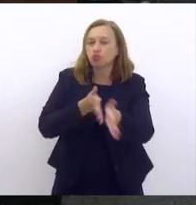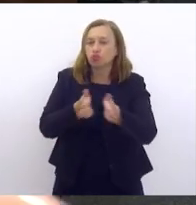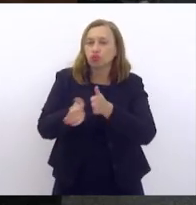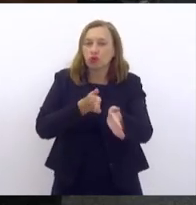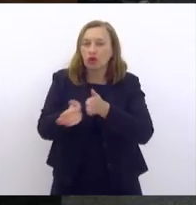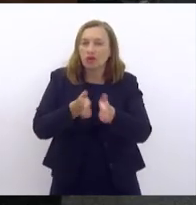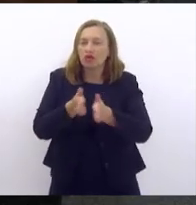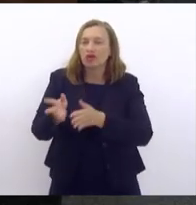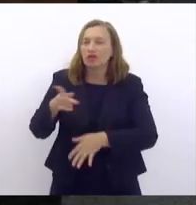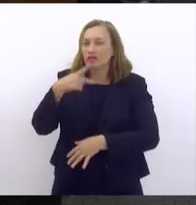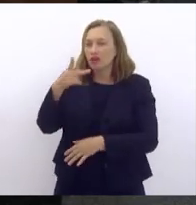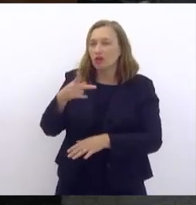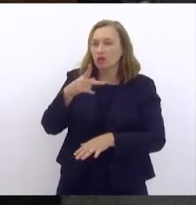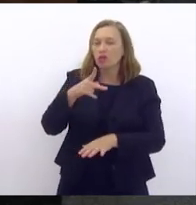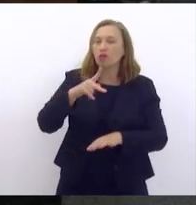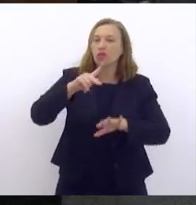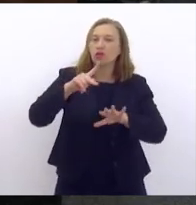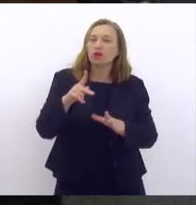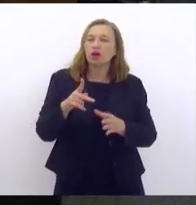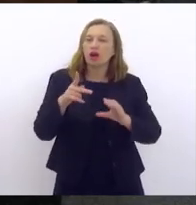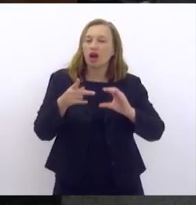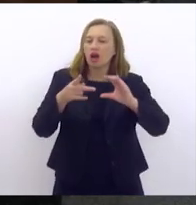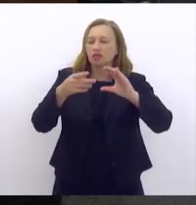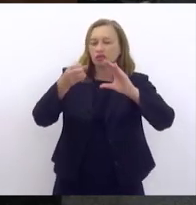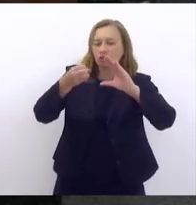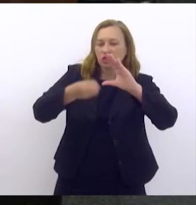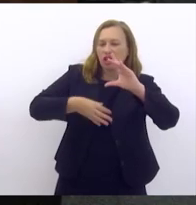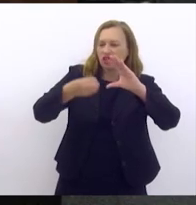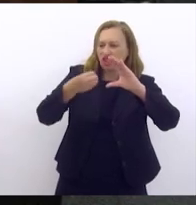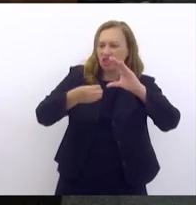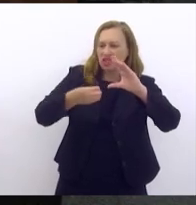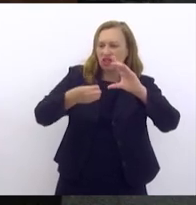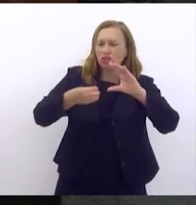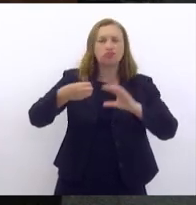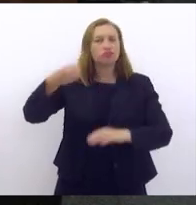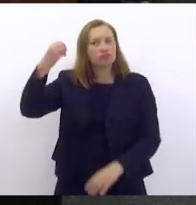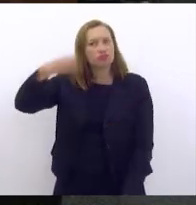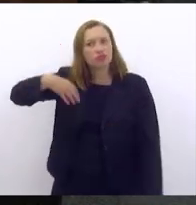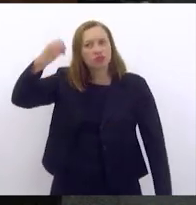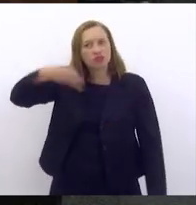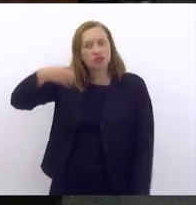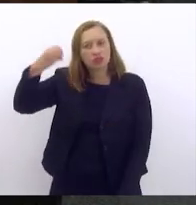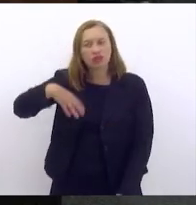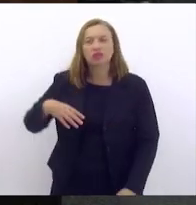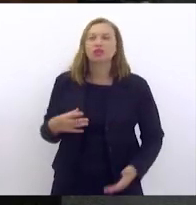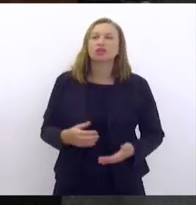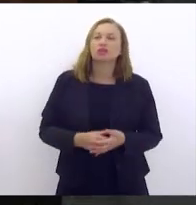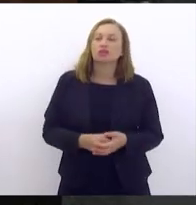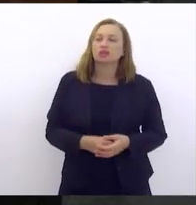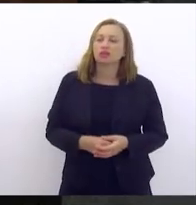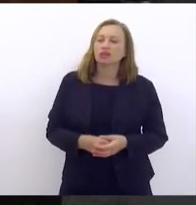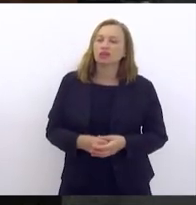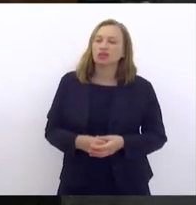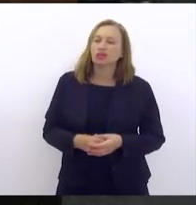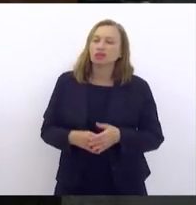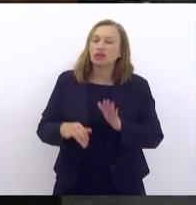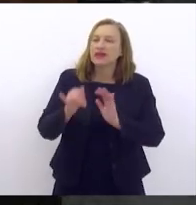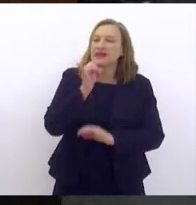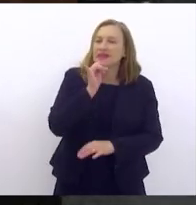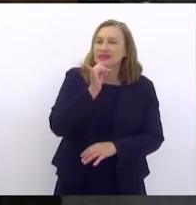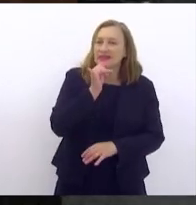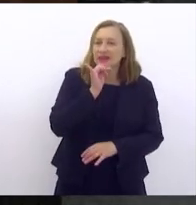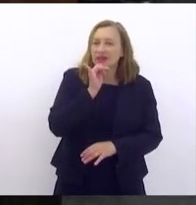destacou a autodescrição, citando o Centro Cultural Banco do Brasil como exemplo de sessões acessíveis, onde você tem